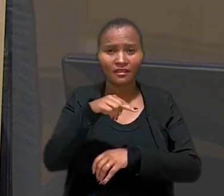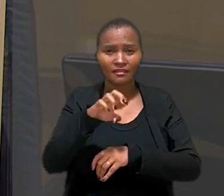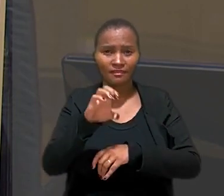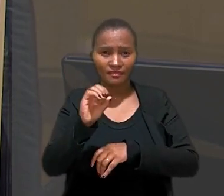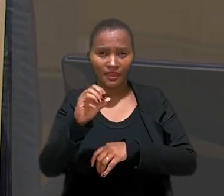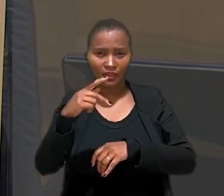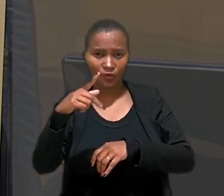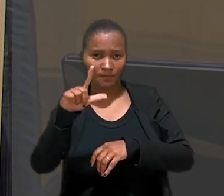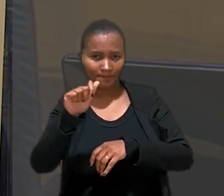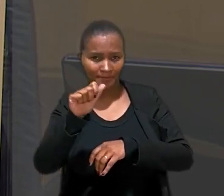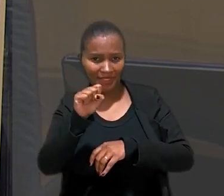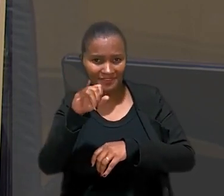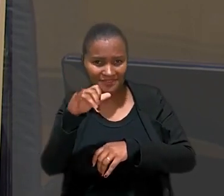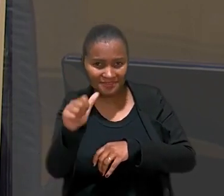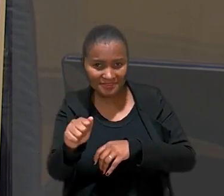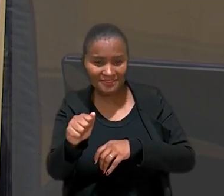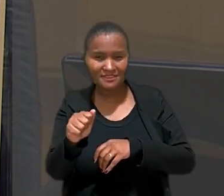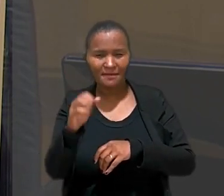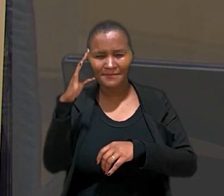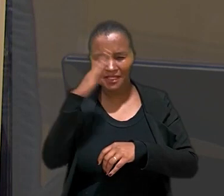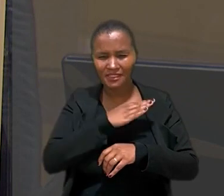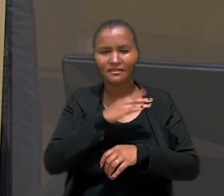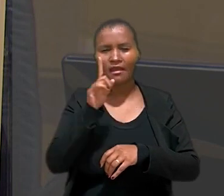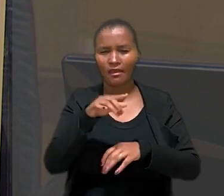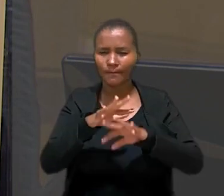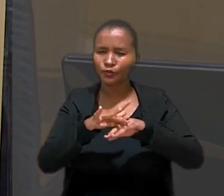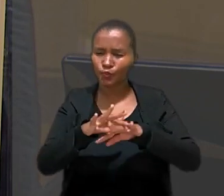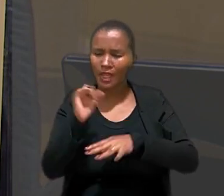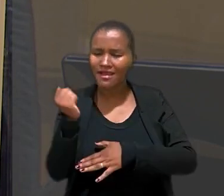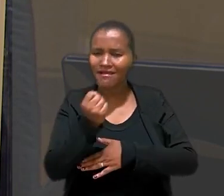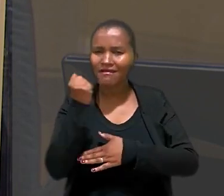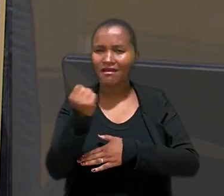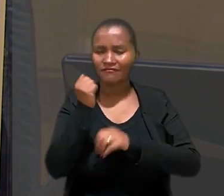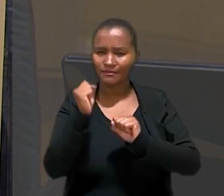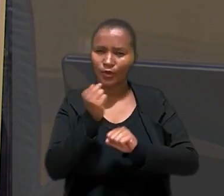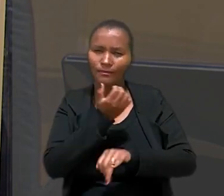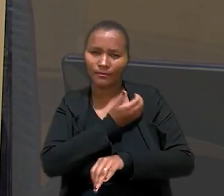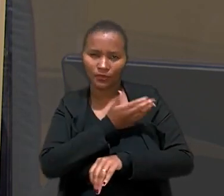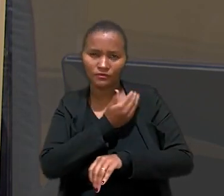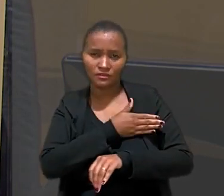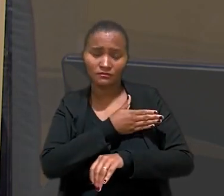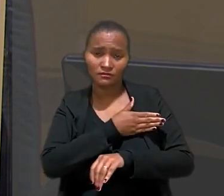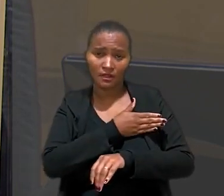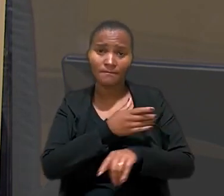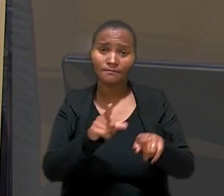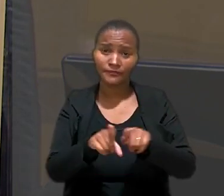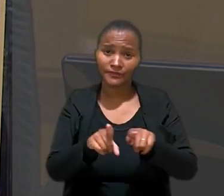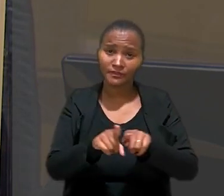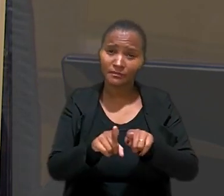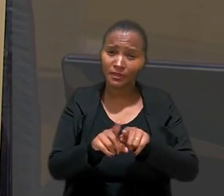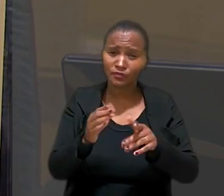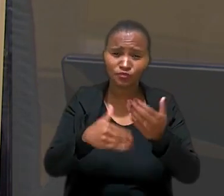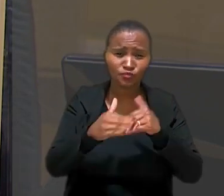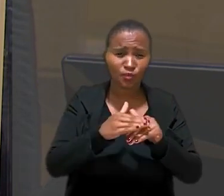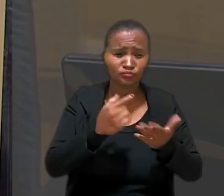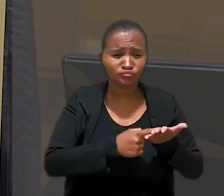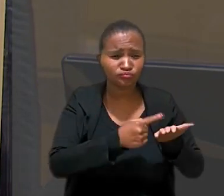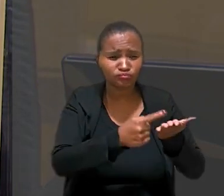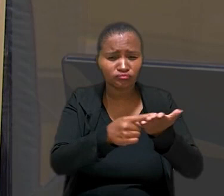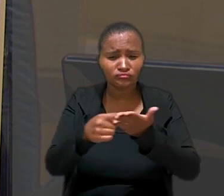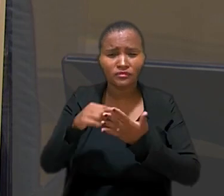que a neoplasia maligna é doença grave, que causa estigma, passando também por todas as